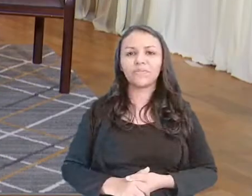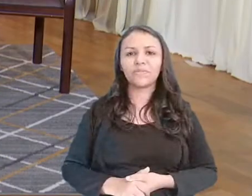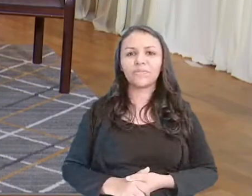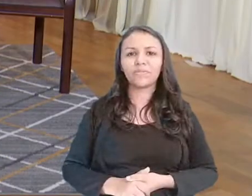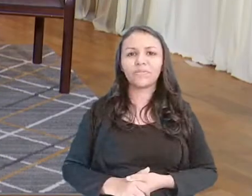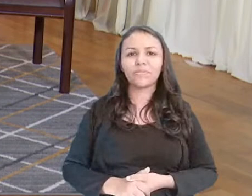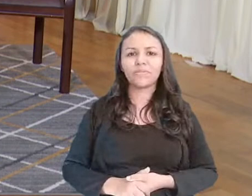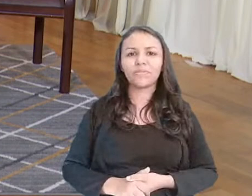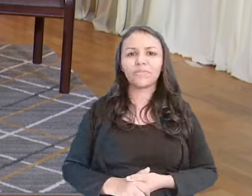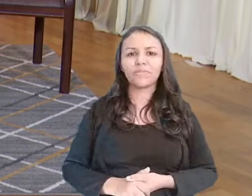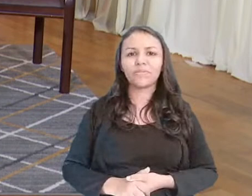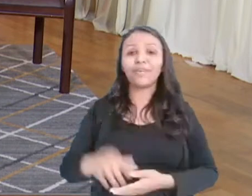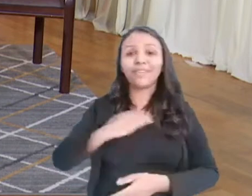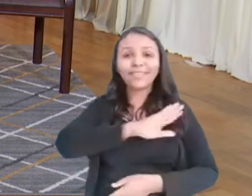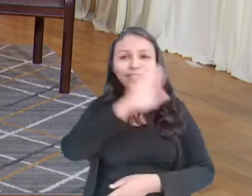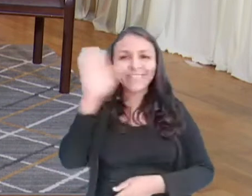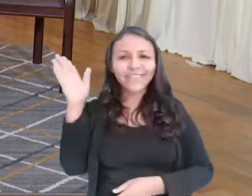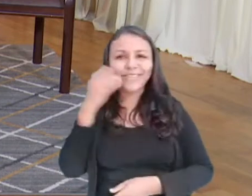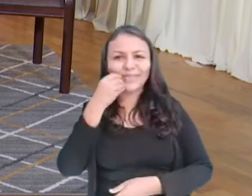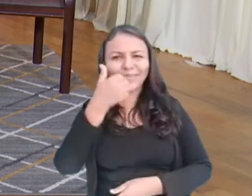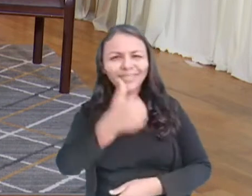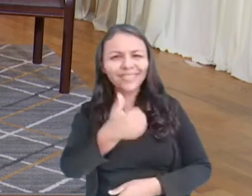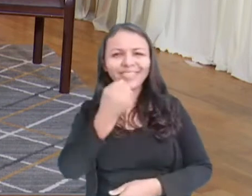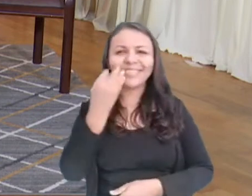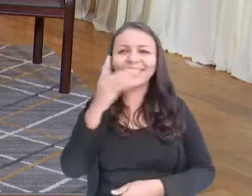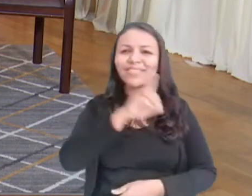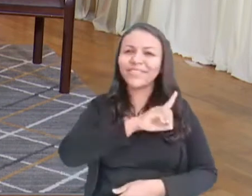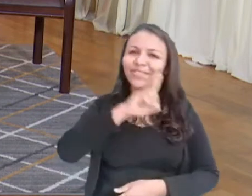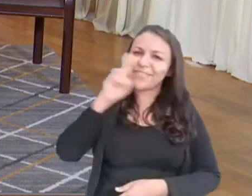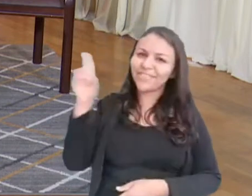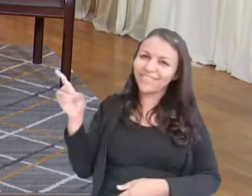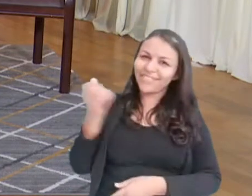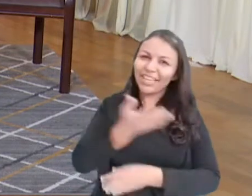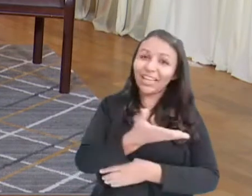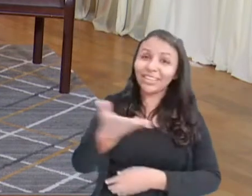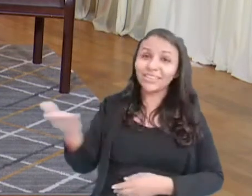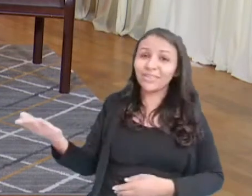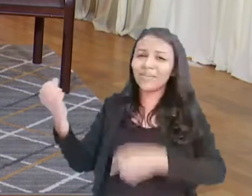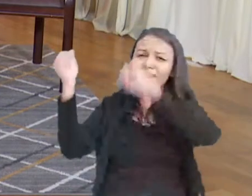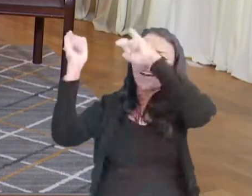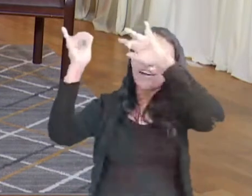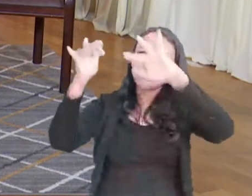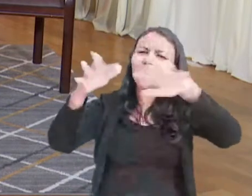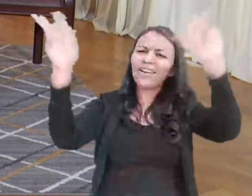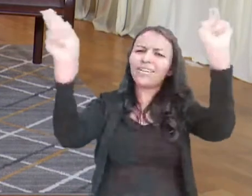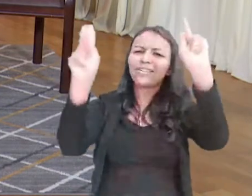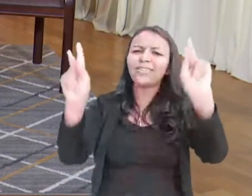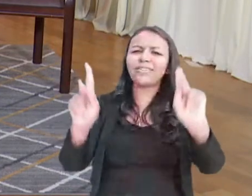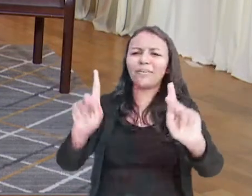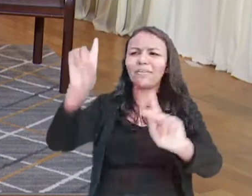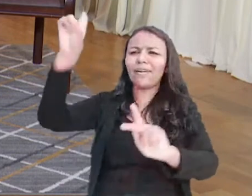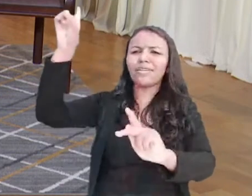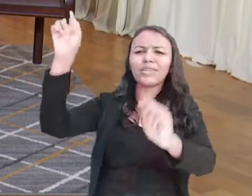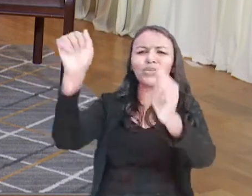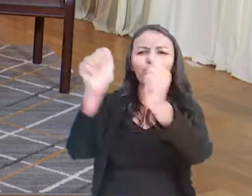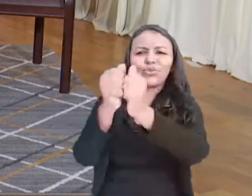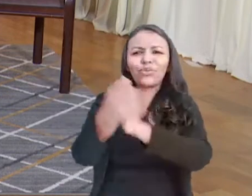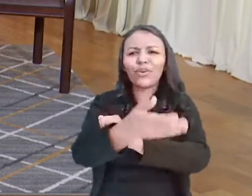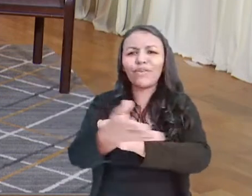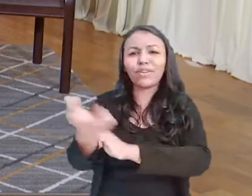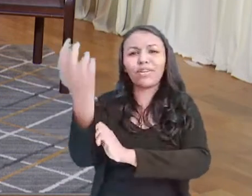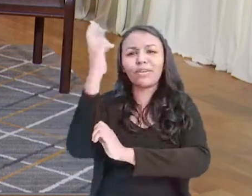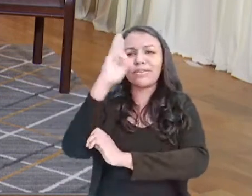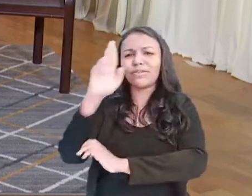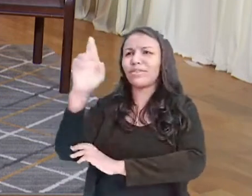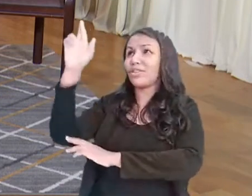Olá, tudo bem? Um bom dia a todos. Que a graça e a paz de Deus esteja com vocês e que o Senhor, através do seu Santo